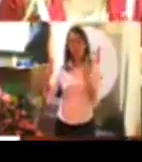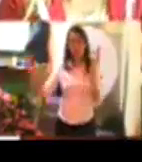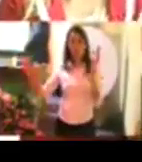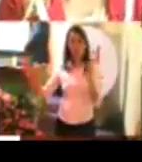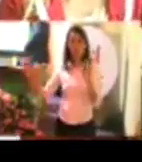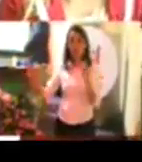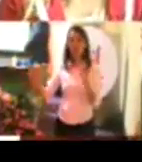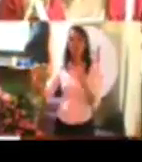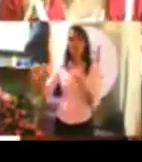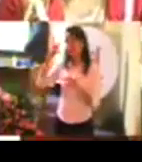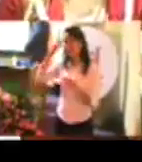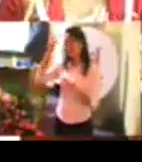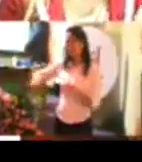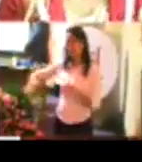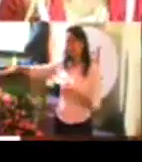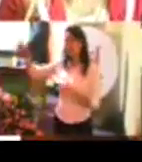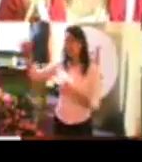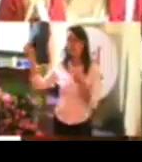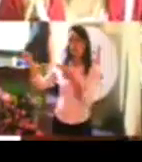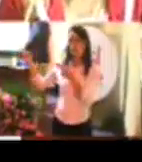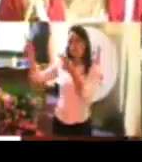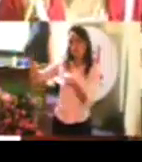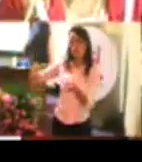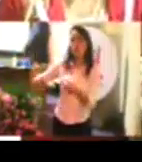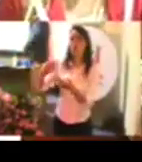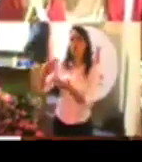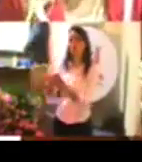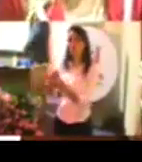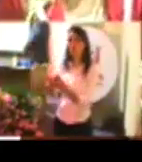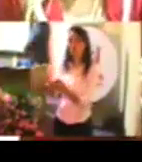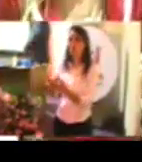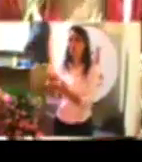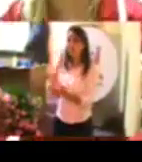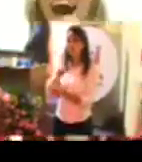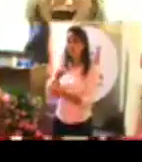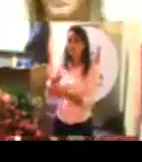pública para os cidadãos, para os estudantes, para os professores.